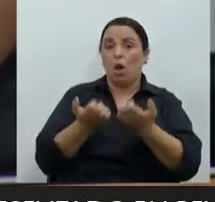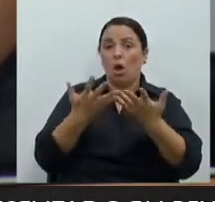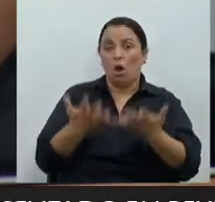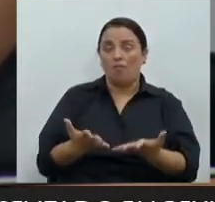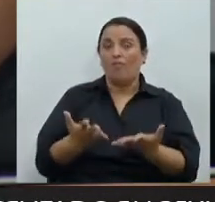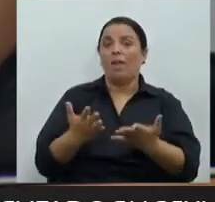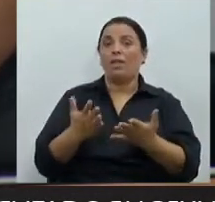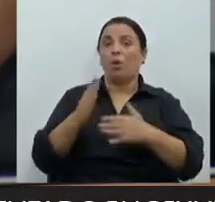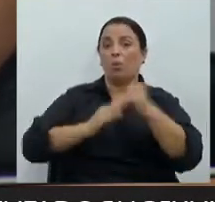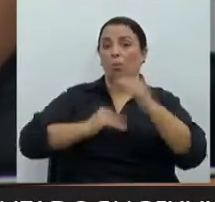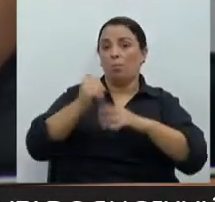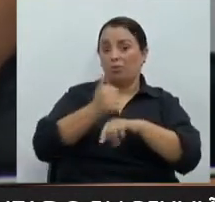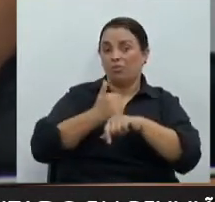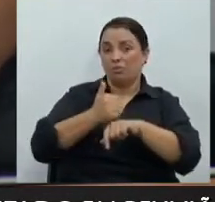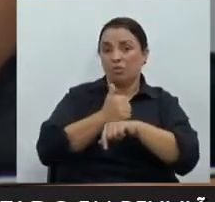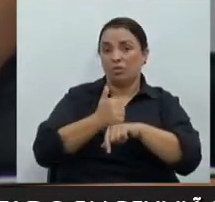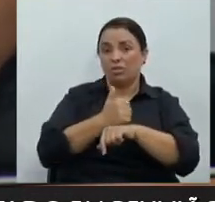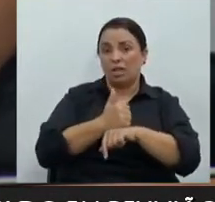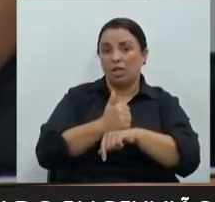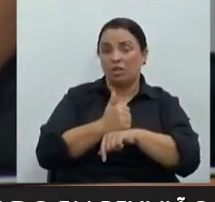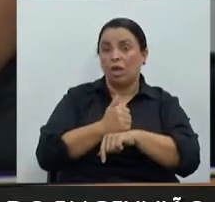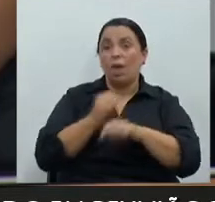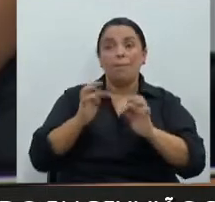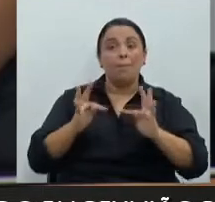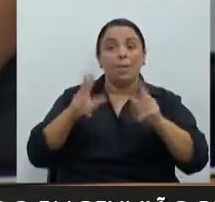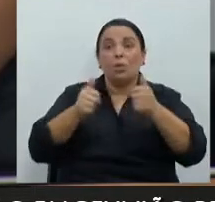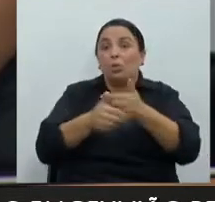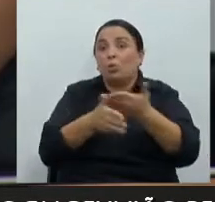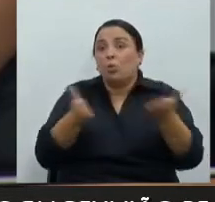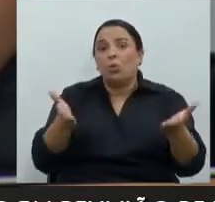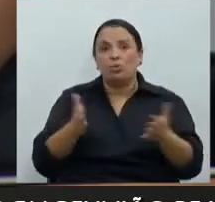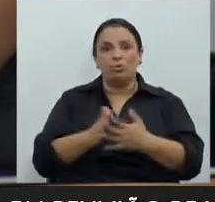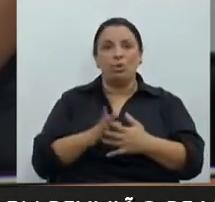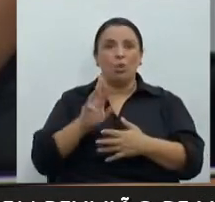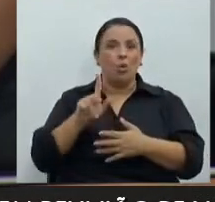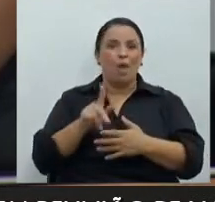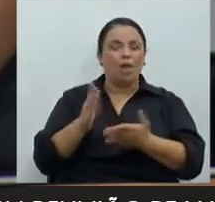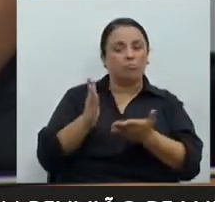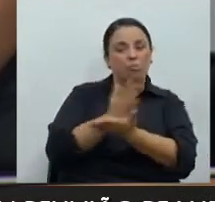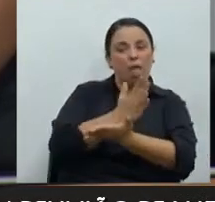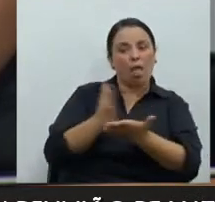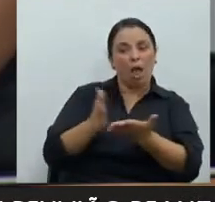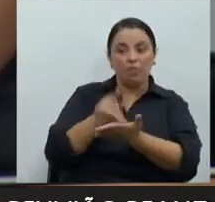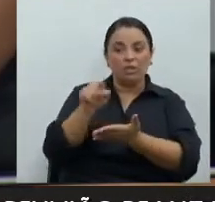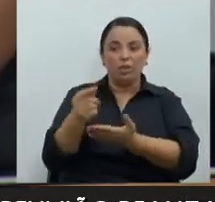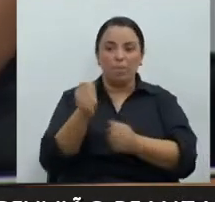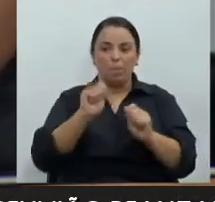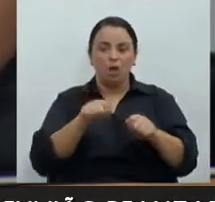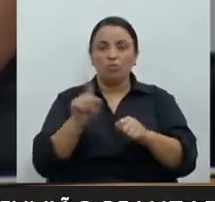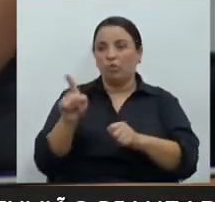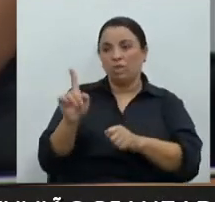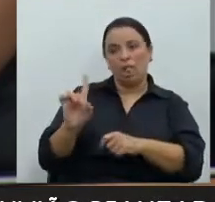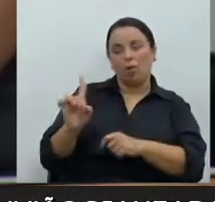não diferenciamos quem vai entrar ou quem não vai entrar. Então, essa oferta é garantida.